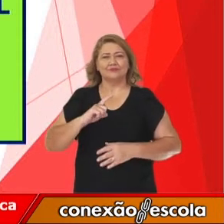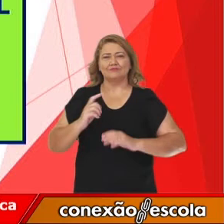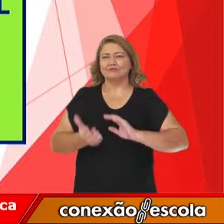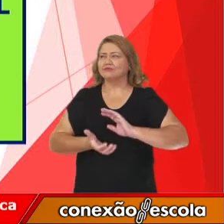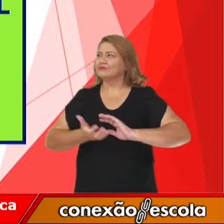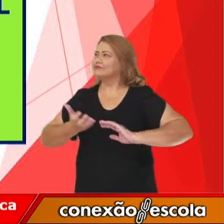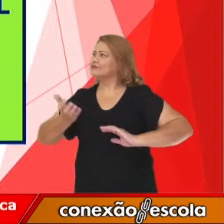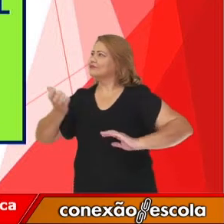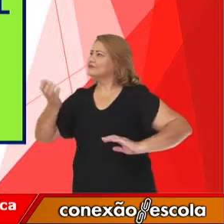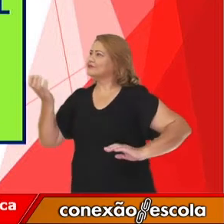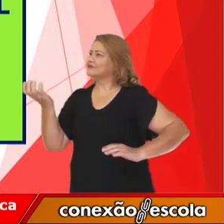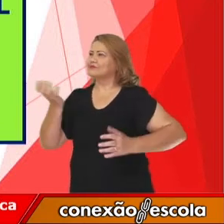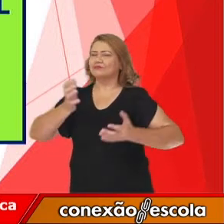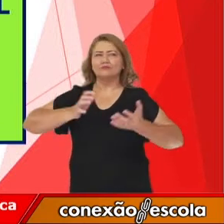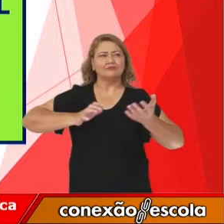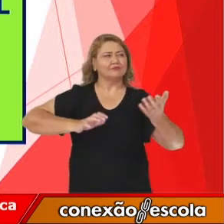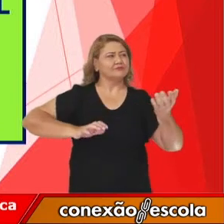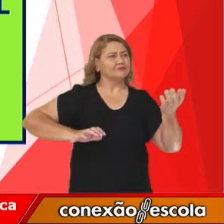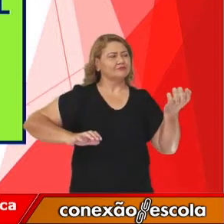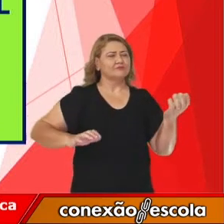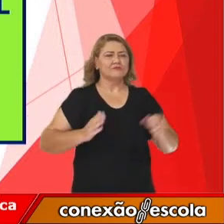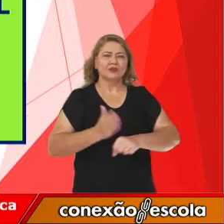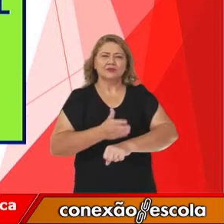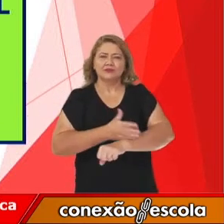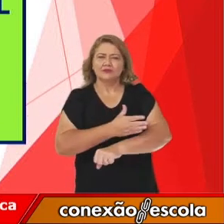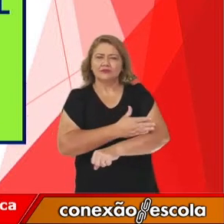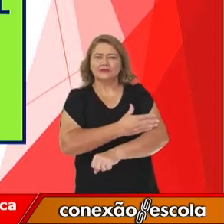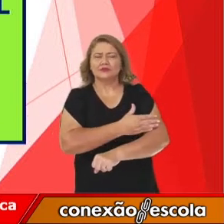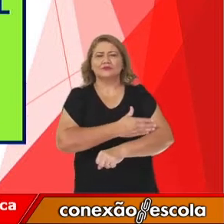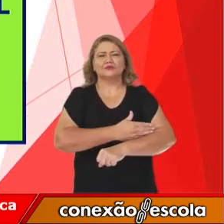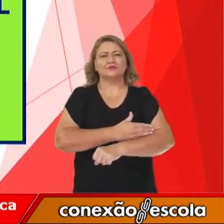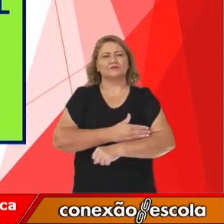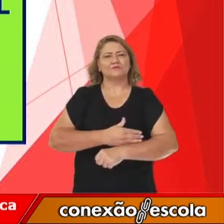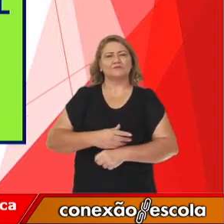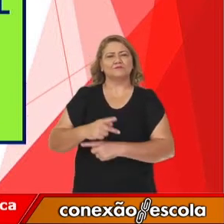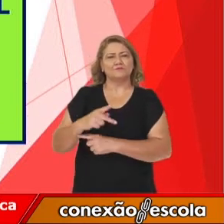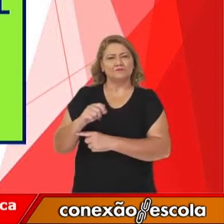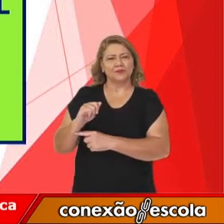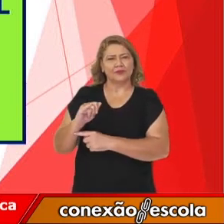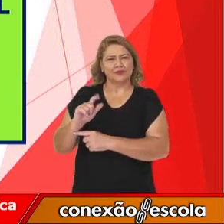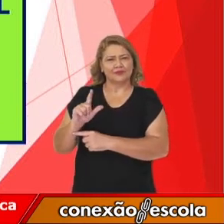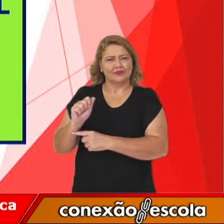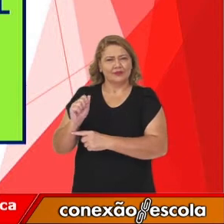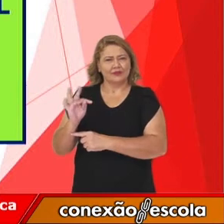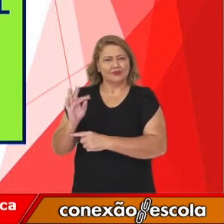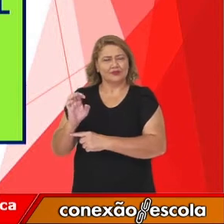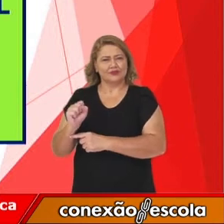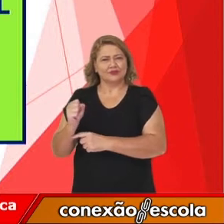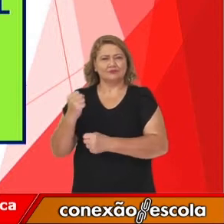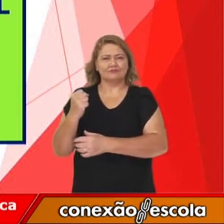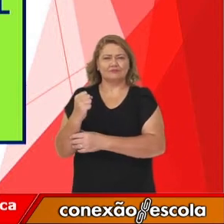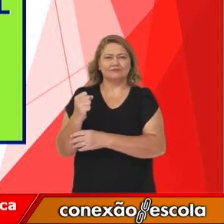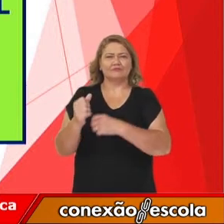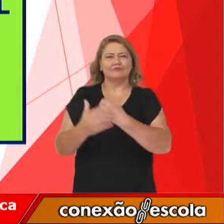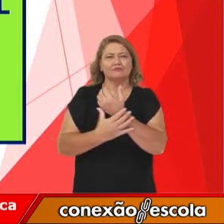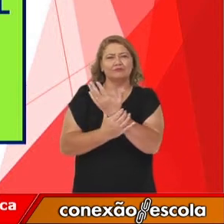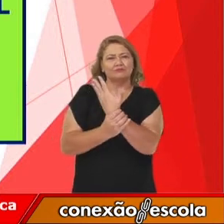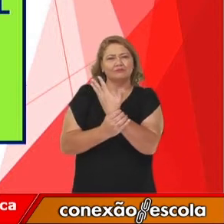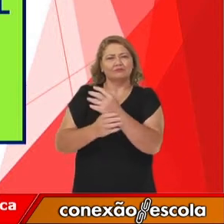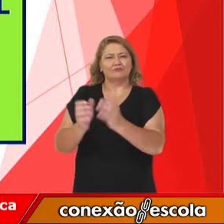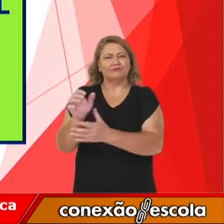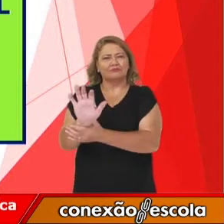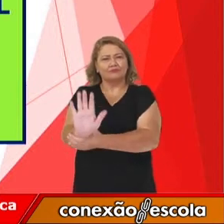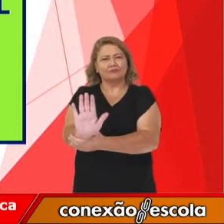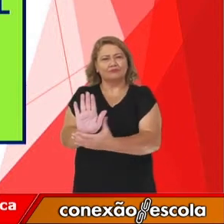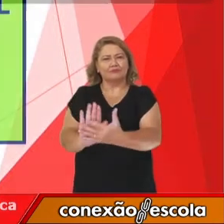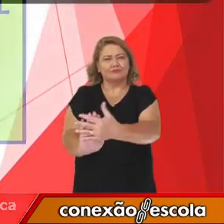One massagem biodinâmica pilates yoga alongamento entre outras E hoje nós